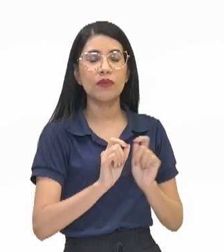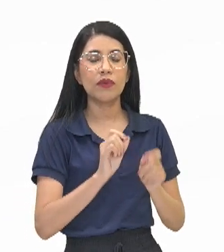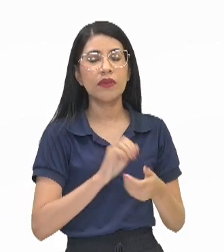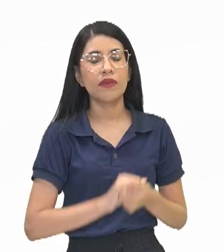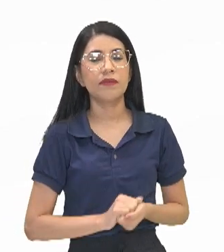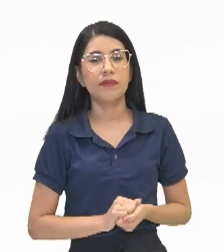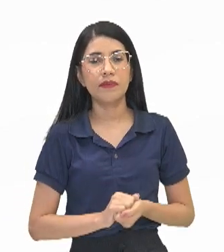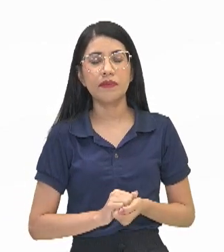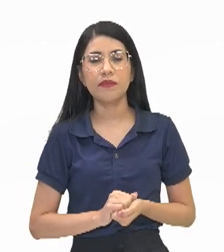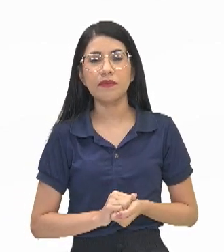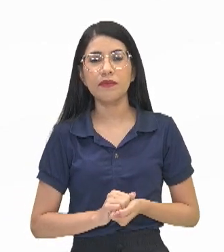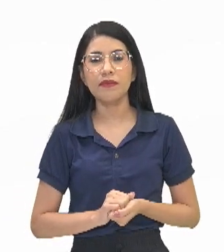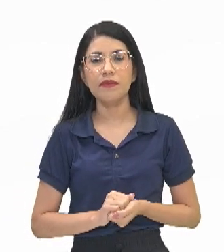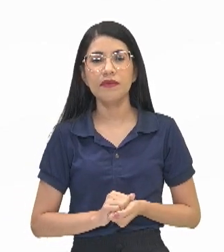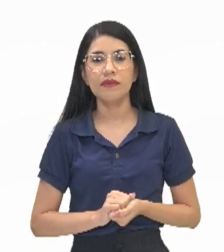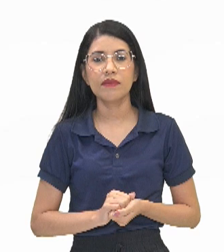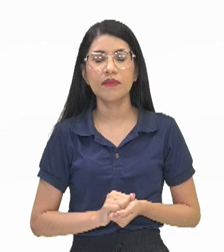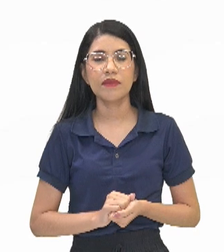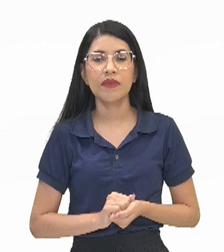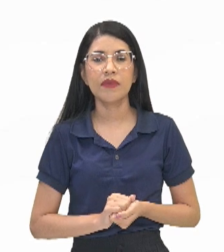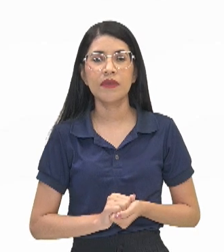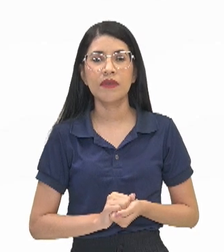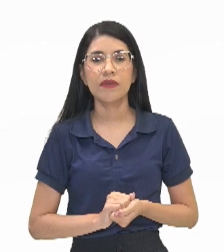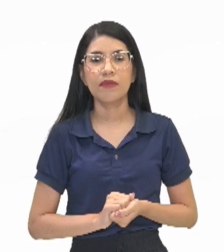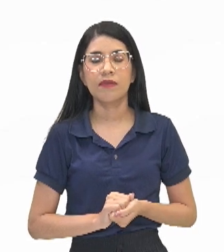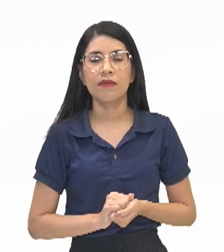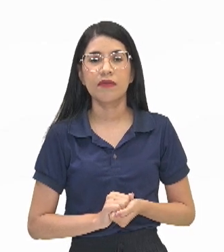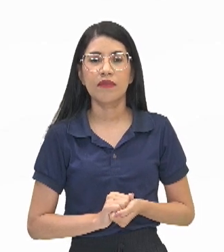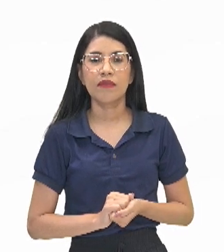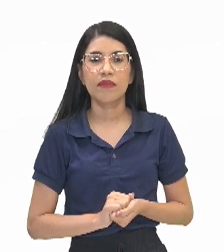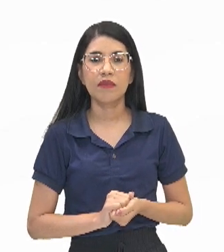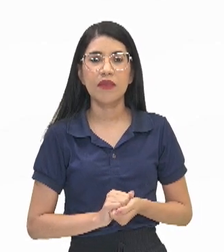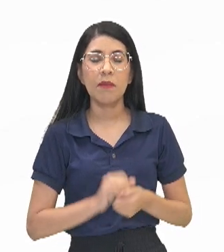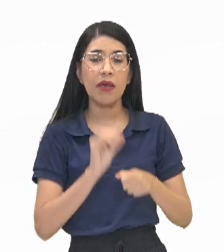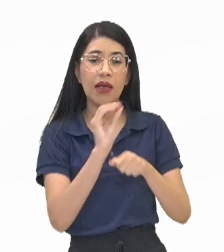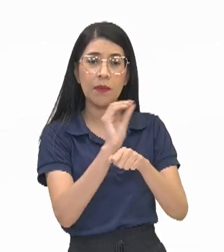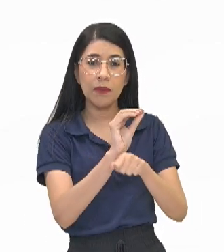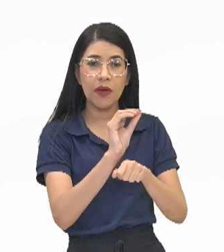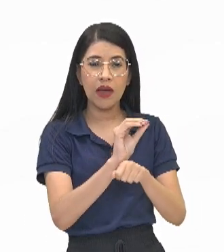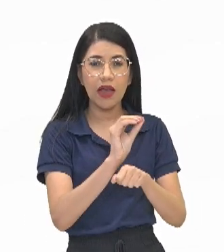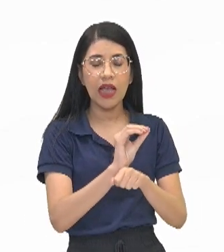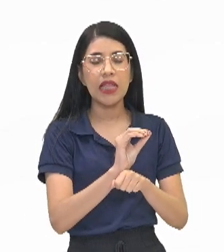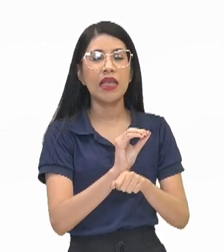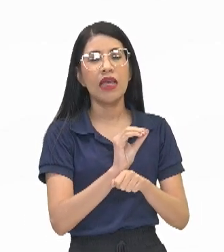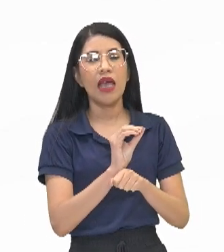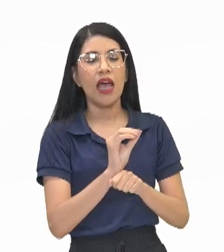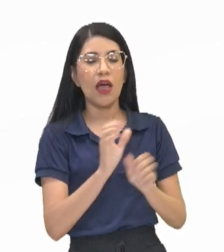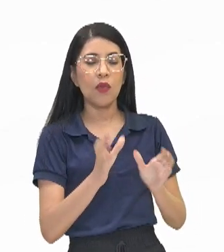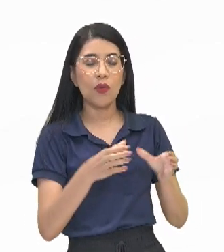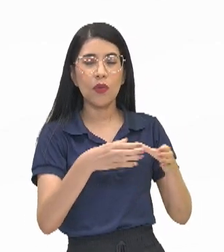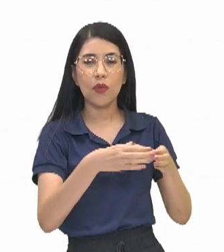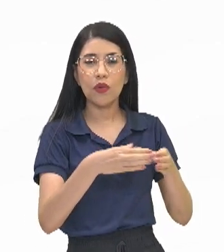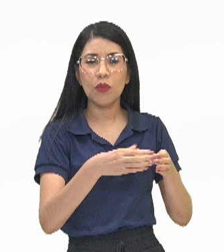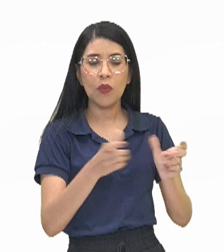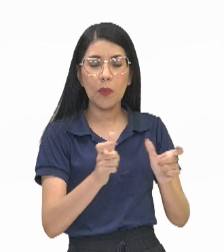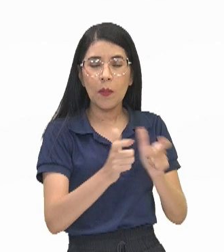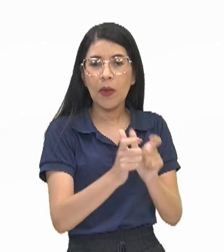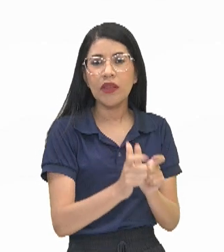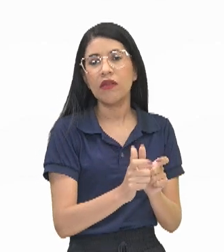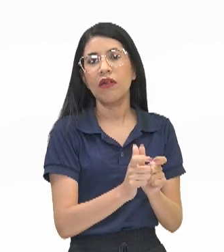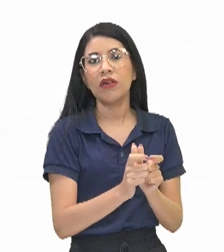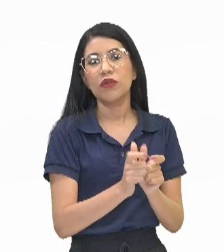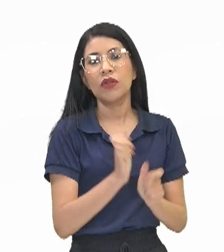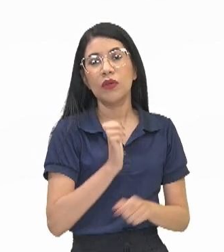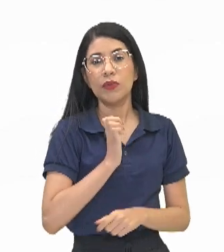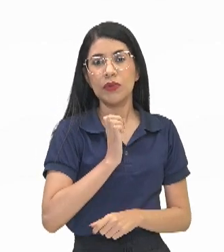vezes até, alimentar, né, levar ao luxo de algumas poucas pessoas, que